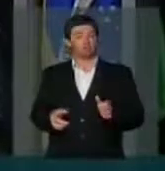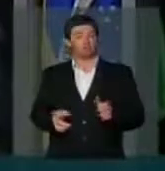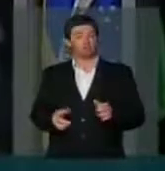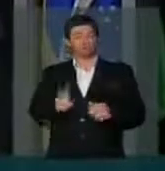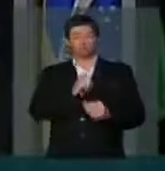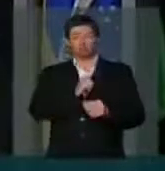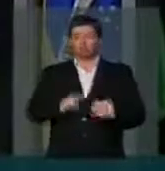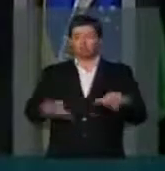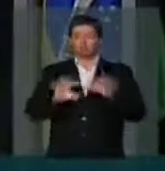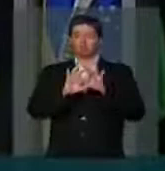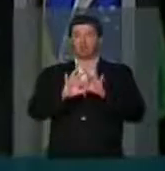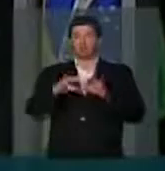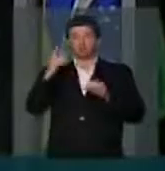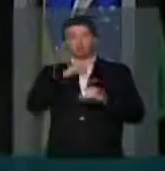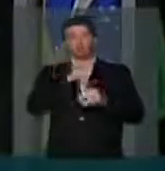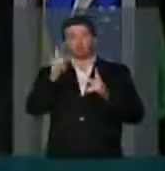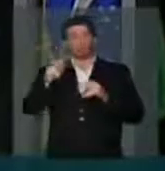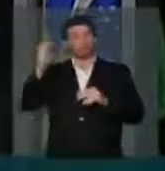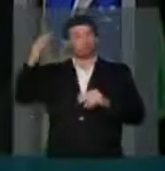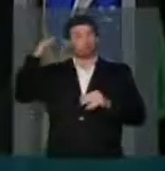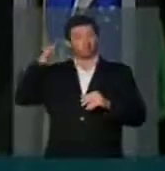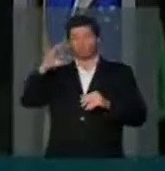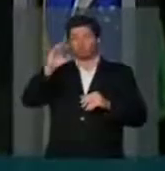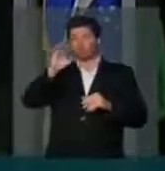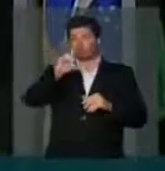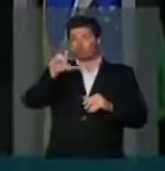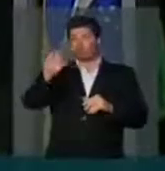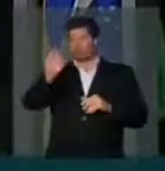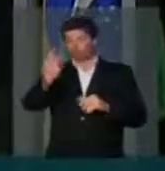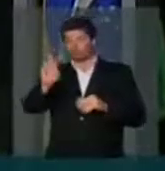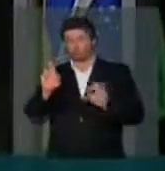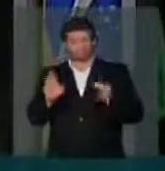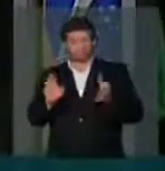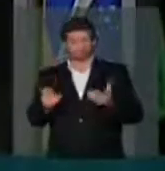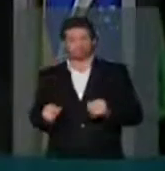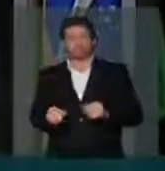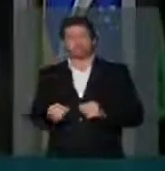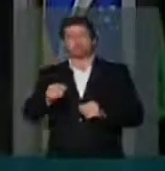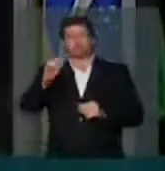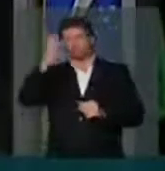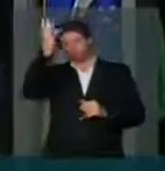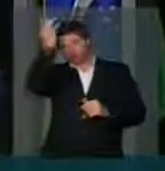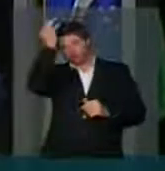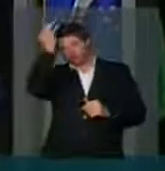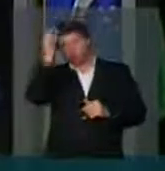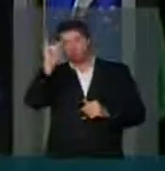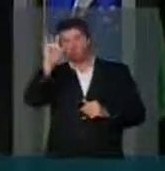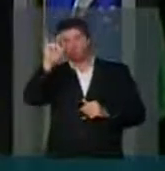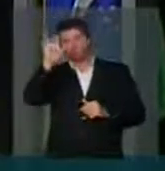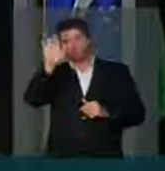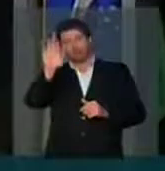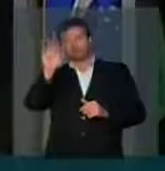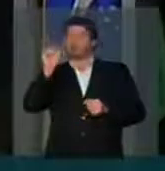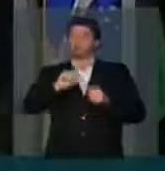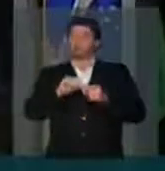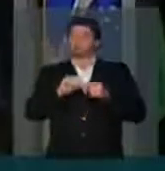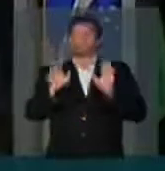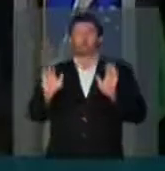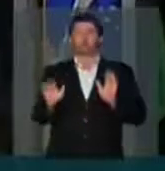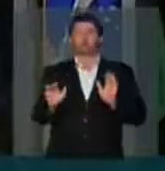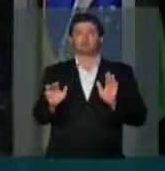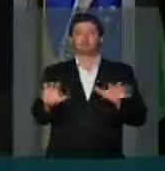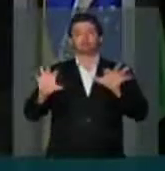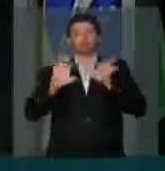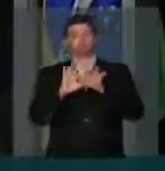coalizão, como aconteceu na época do Collor, não é? Que daí o Itamar assumiu e fez um governo de coalizão, e naquele momento